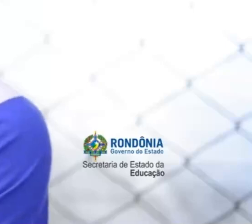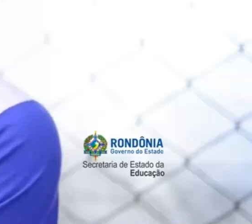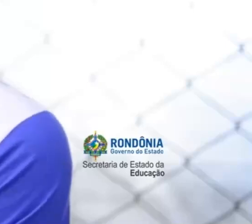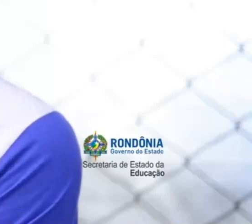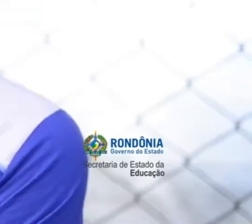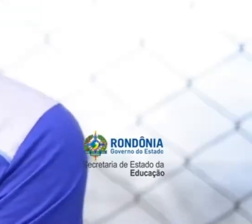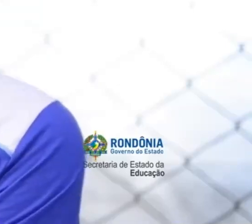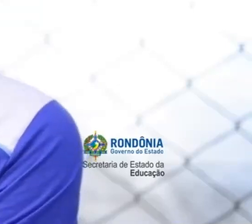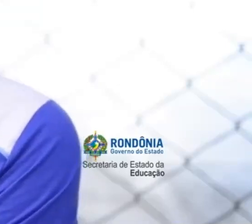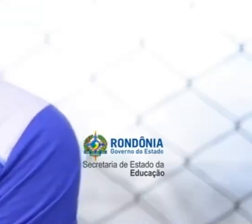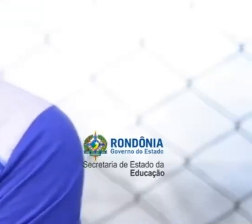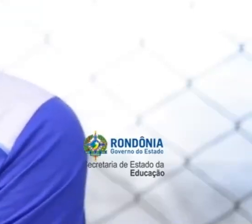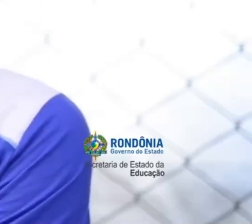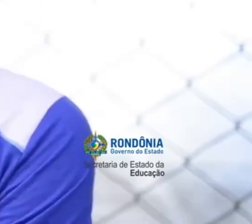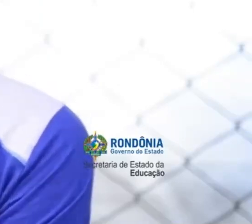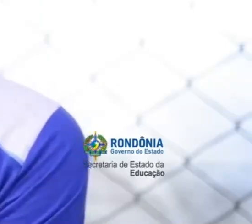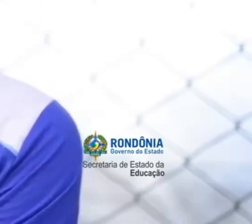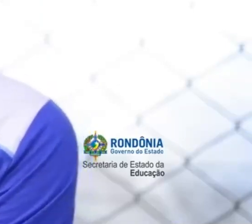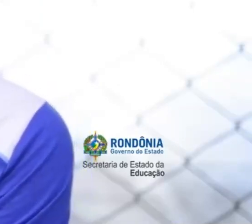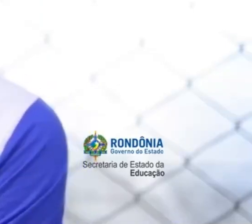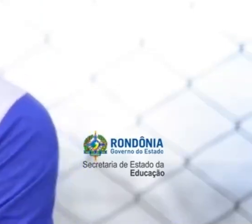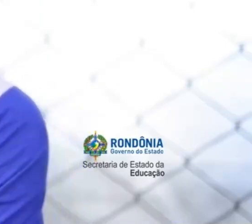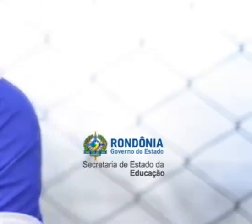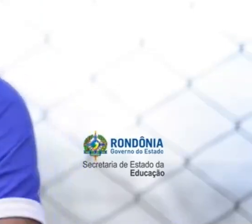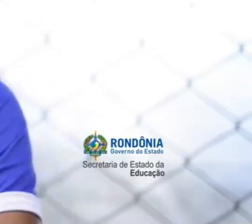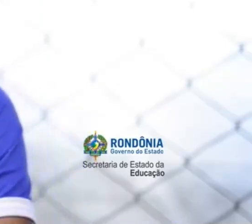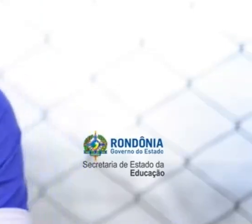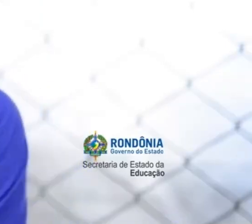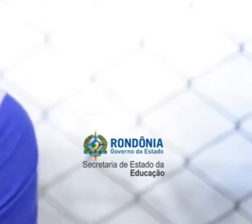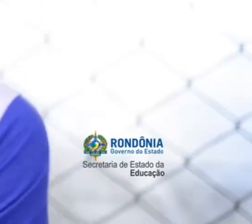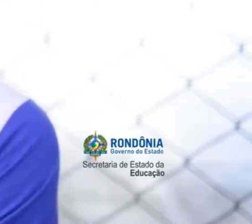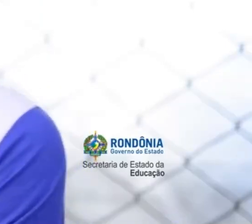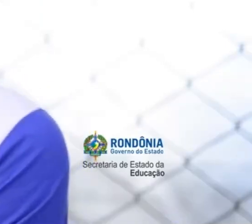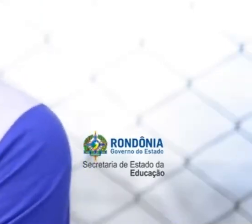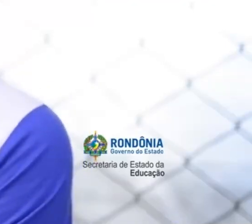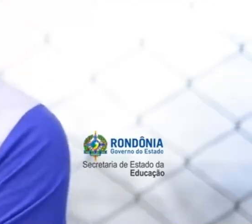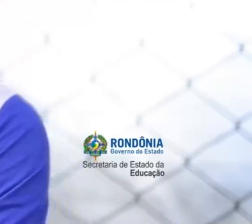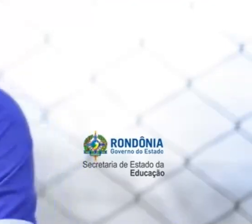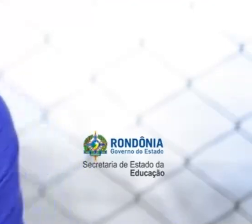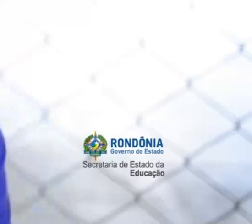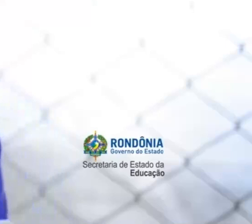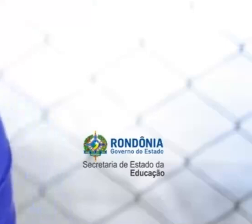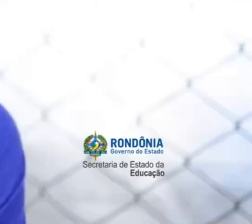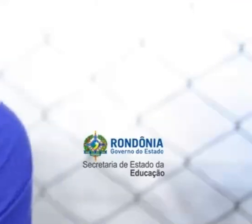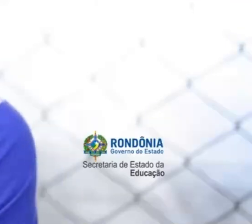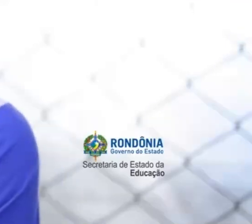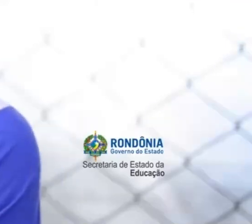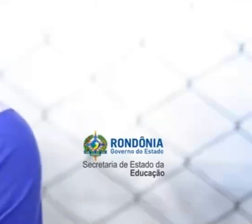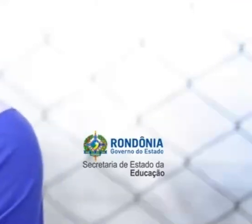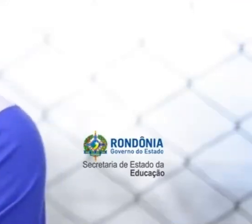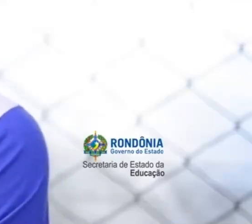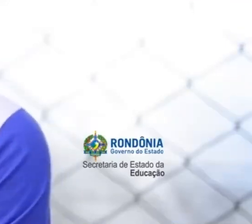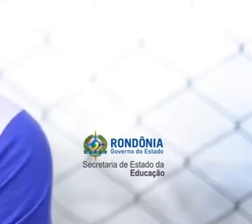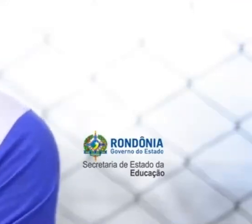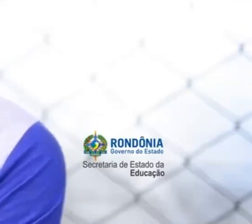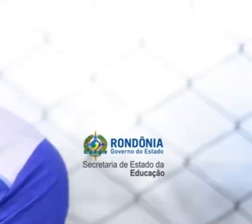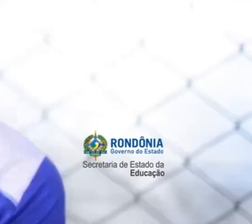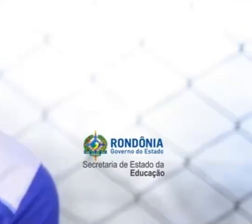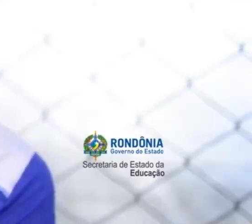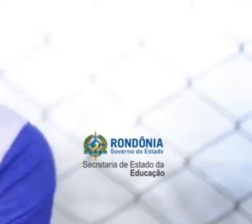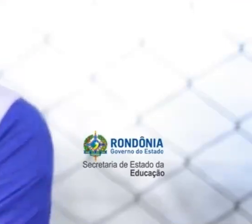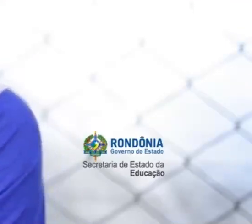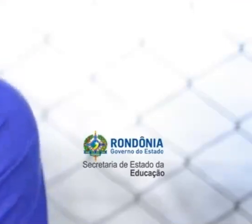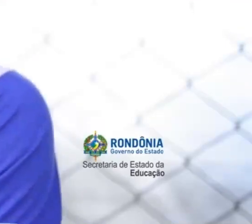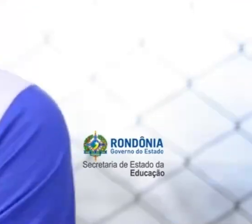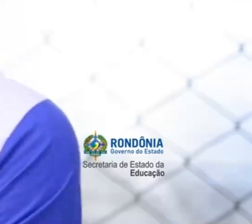aqui, tudinho aqui. Aí a gente só vivia jogando basquete. Aí depois que acabou, aí a paixão mais foi pelo futebol aqui. Aí quando eu